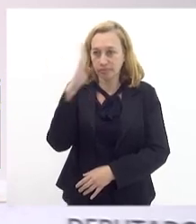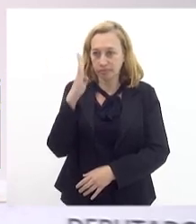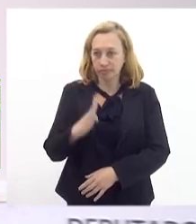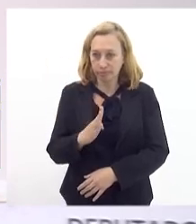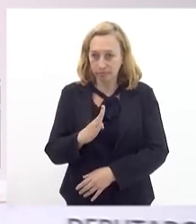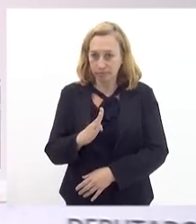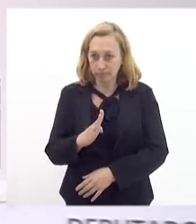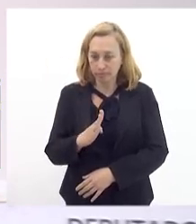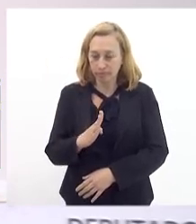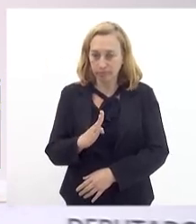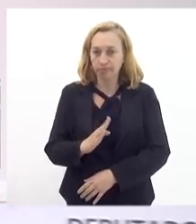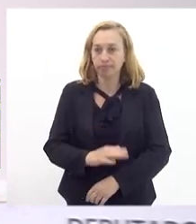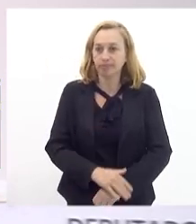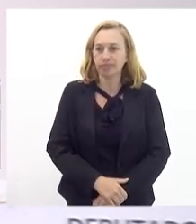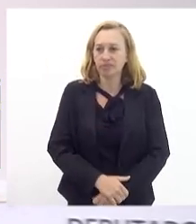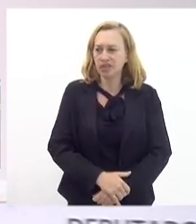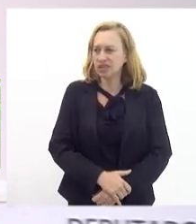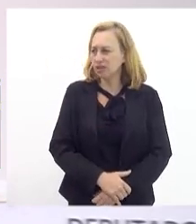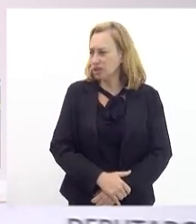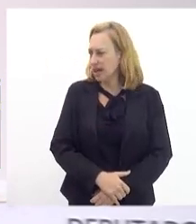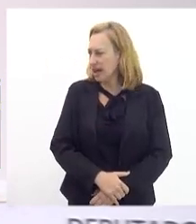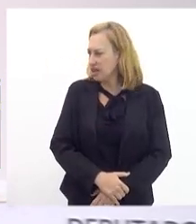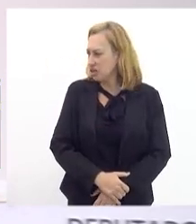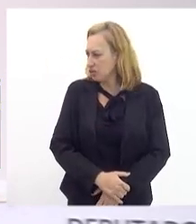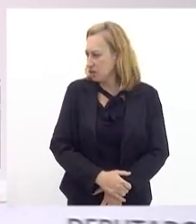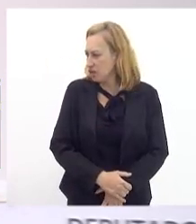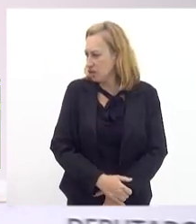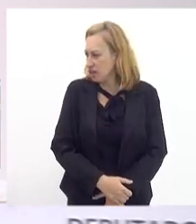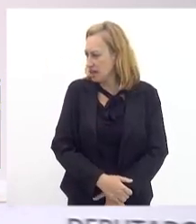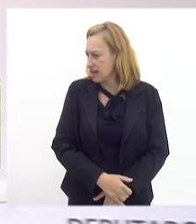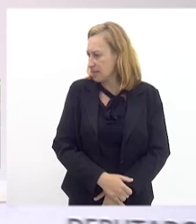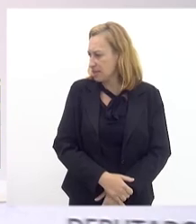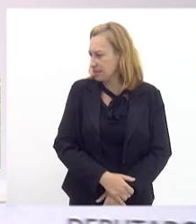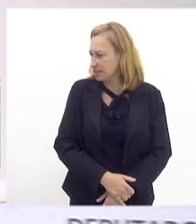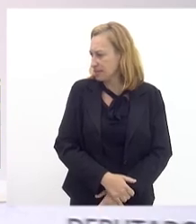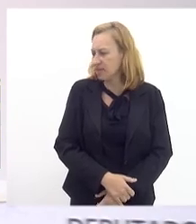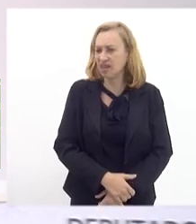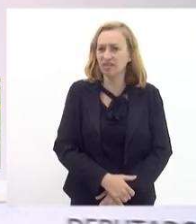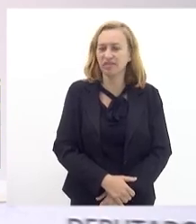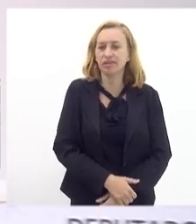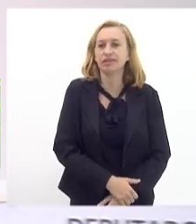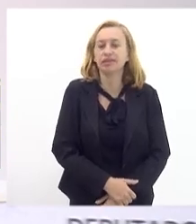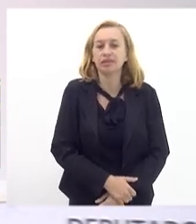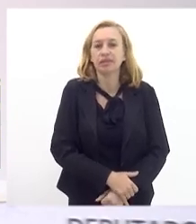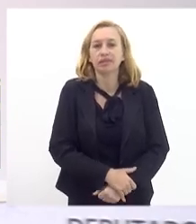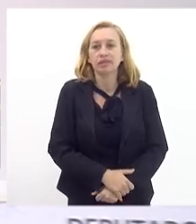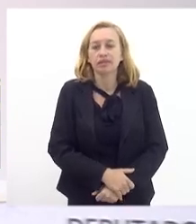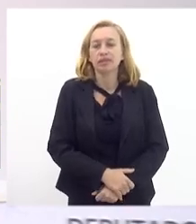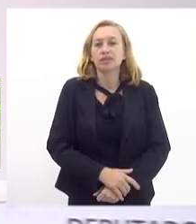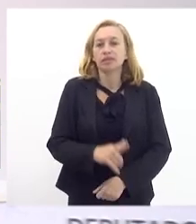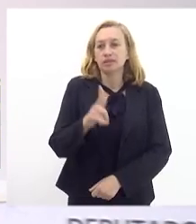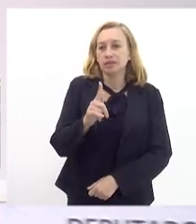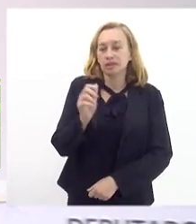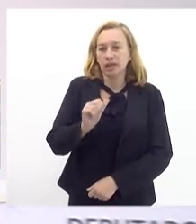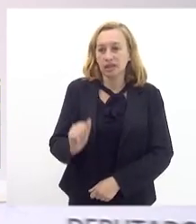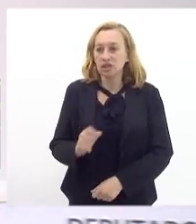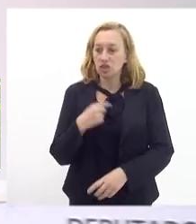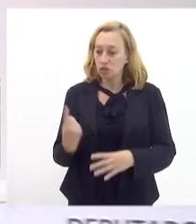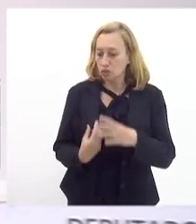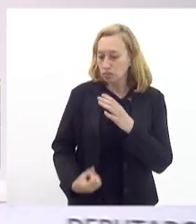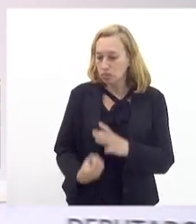natural liquefeito gás natural gás natural liquefeito é importado e desse gás que nós